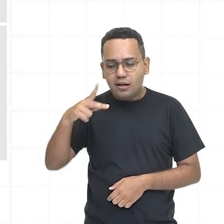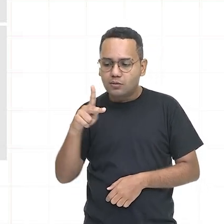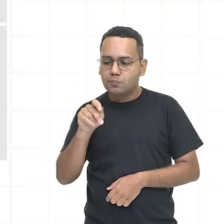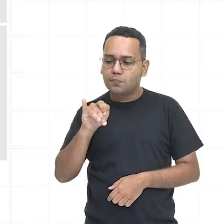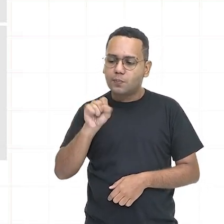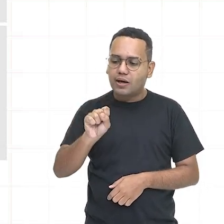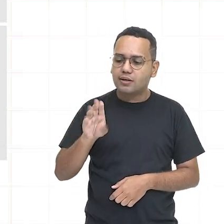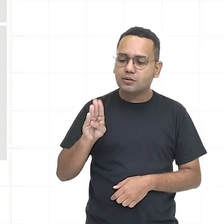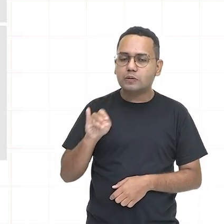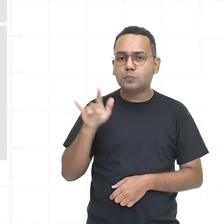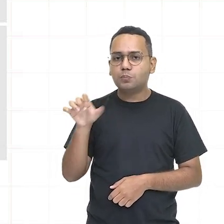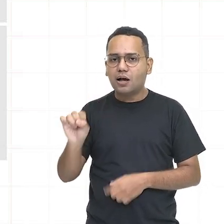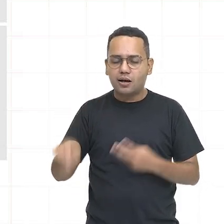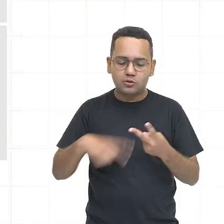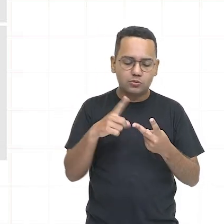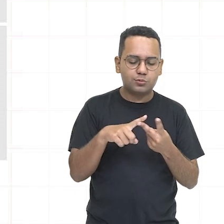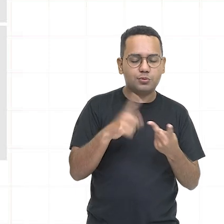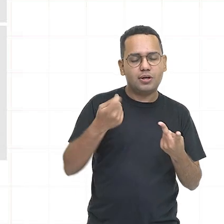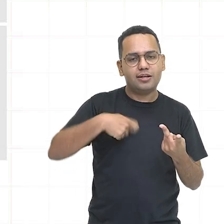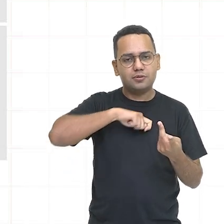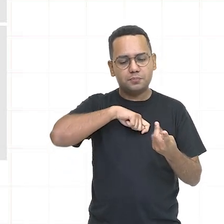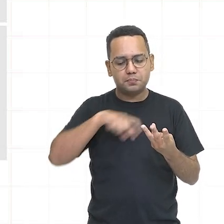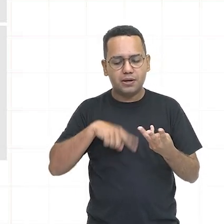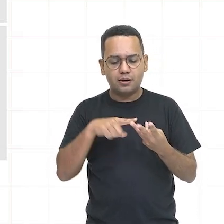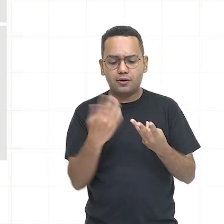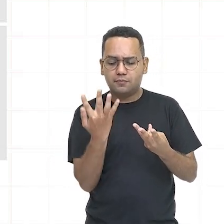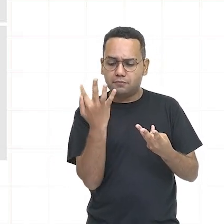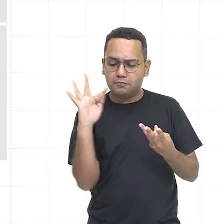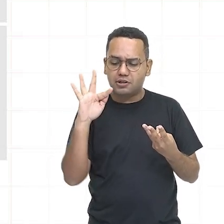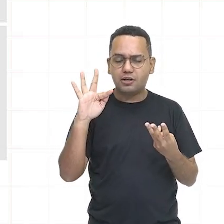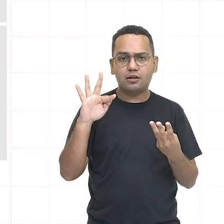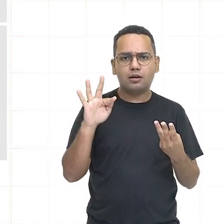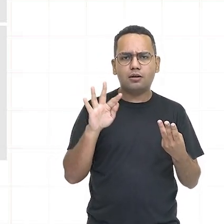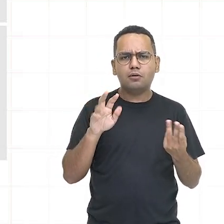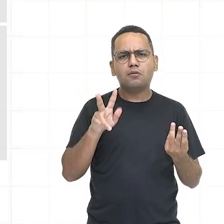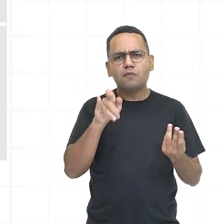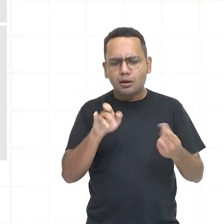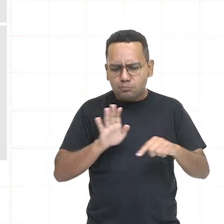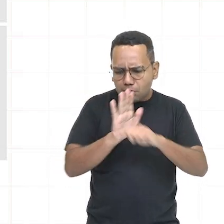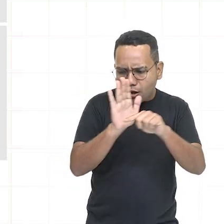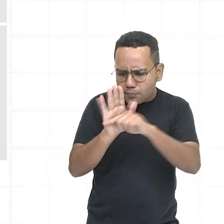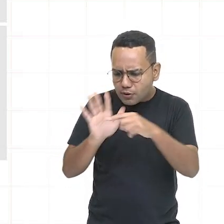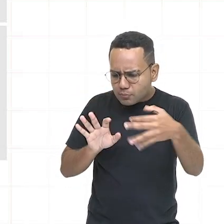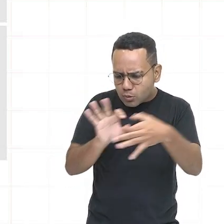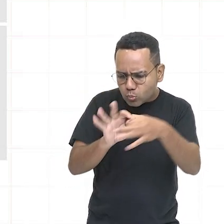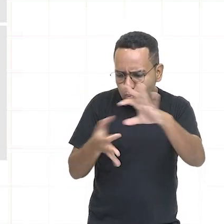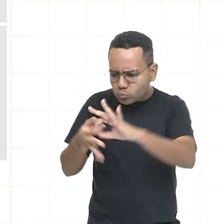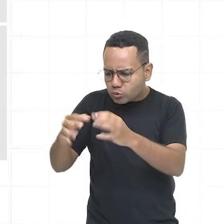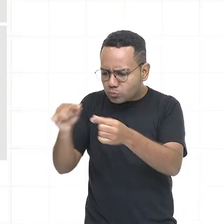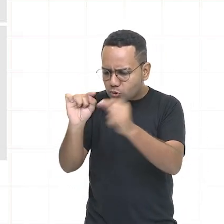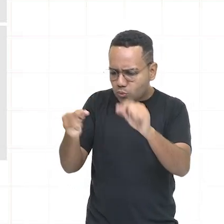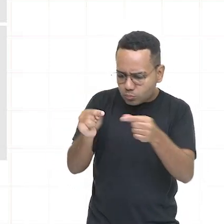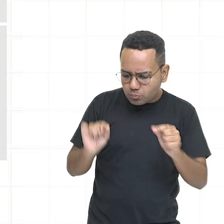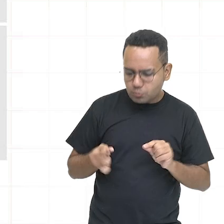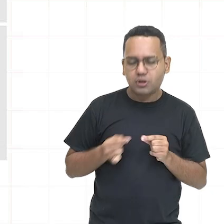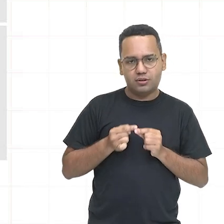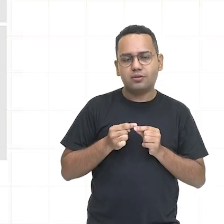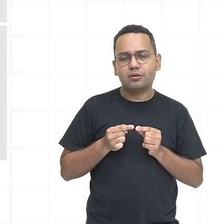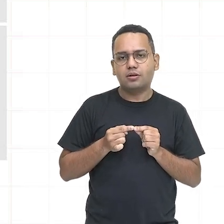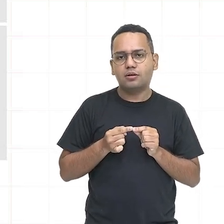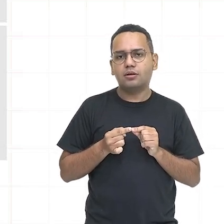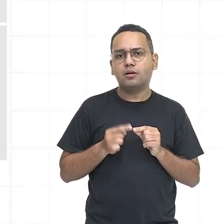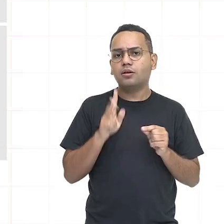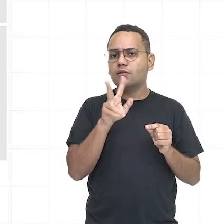França, próximo da Espanha. Então, relativamente, isso acaba ajudando bastante essa conexão e, consequentemente, ajudando